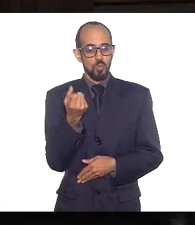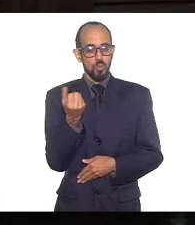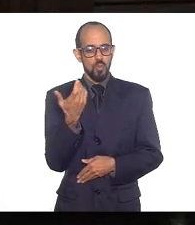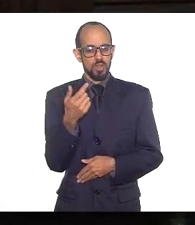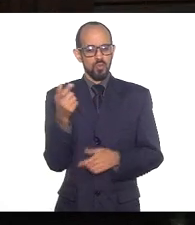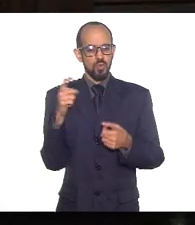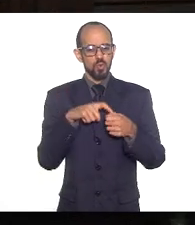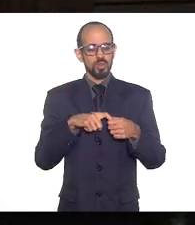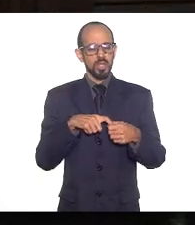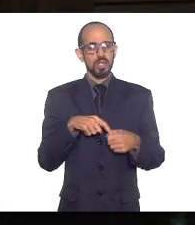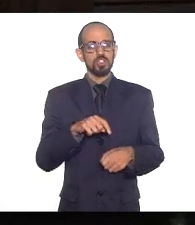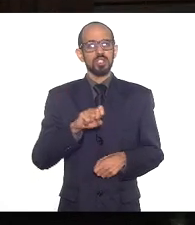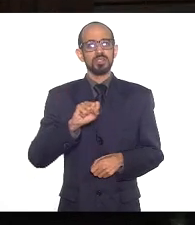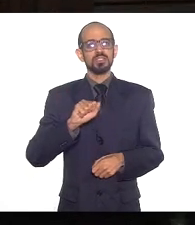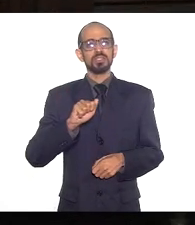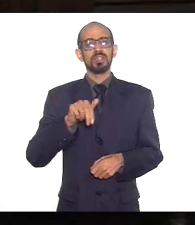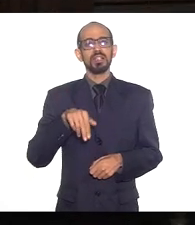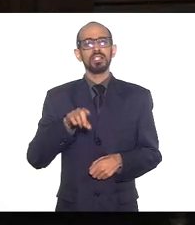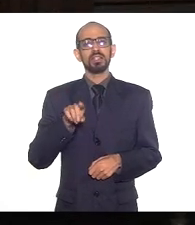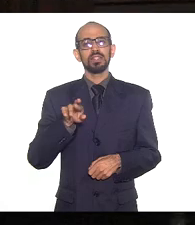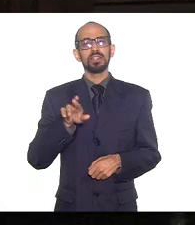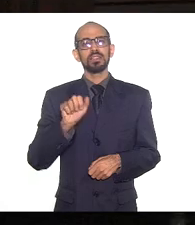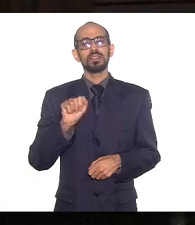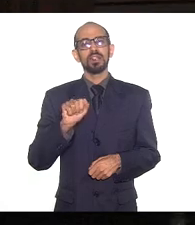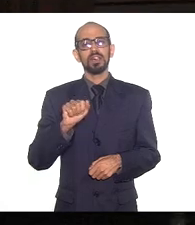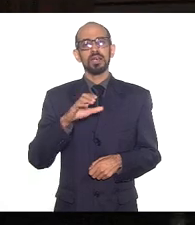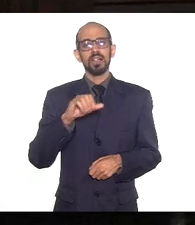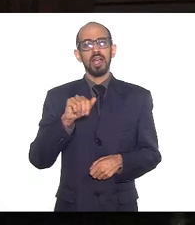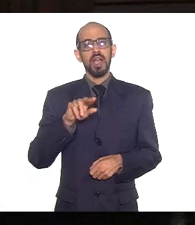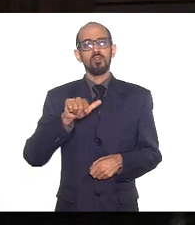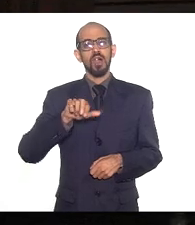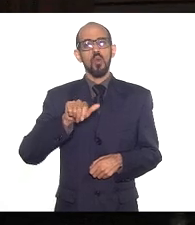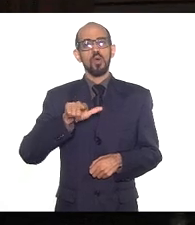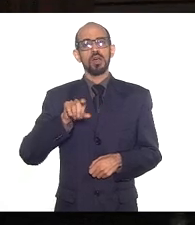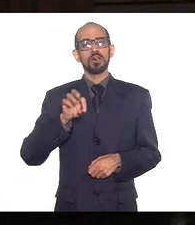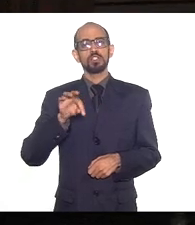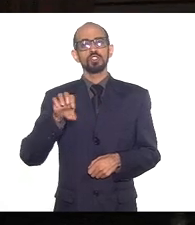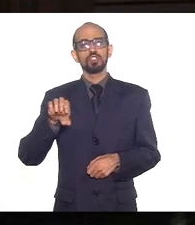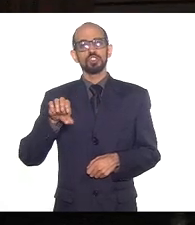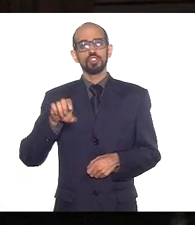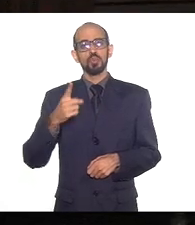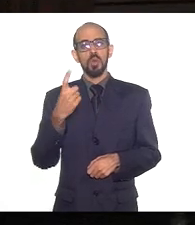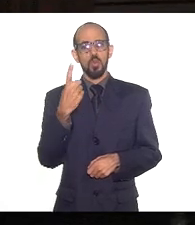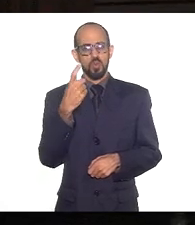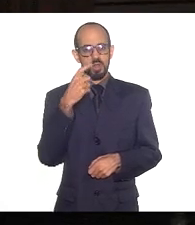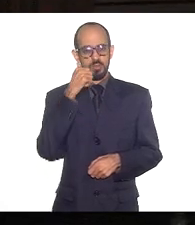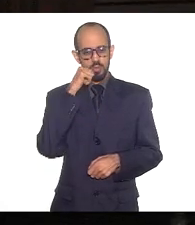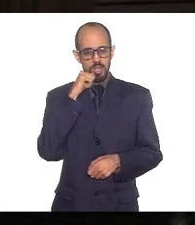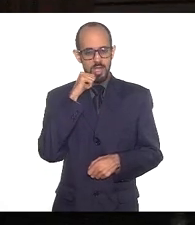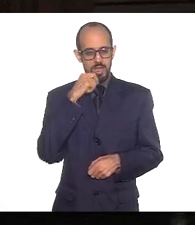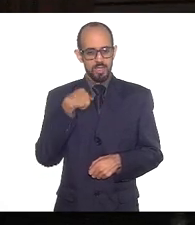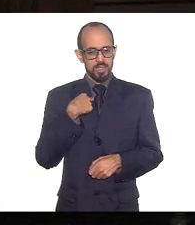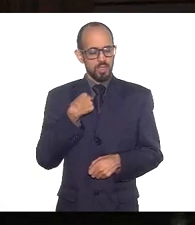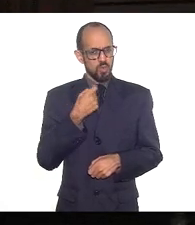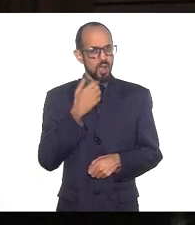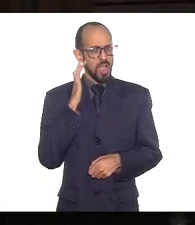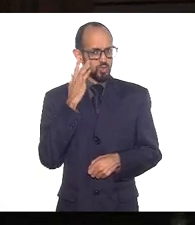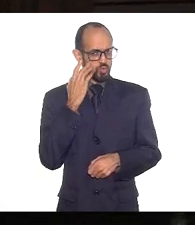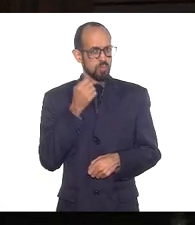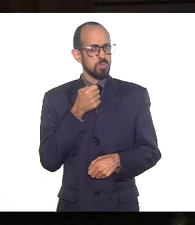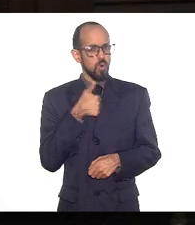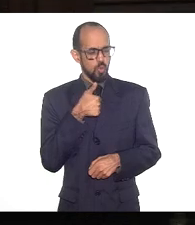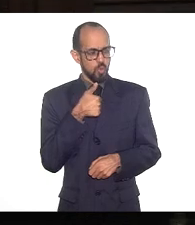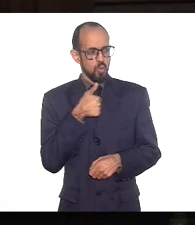única mulher que era Sandra Cavalcante Então hoje eu fico um pouco de usar madu ainda acho muito pouco né